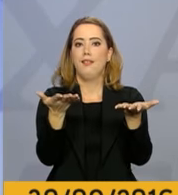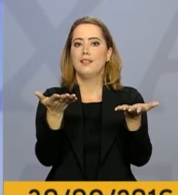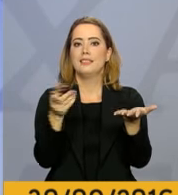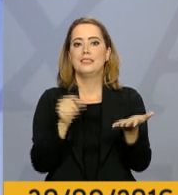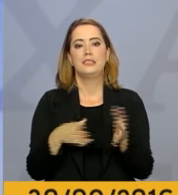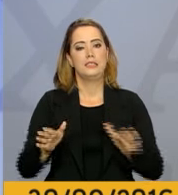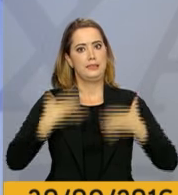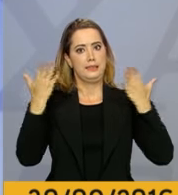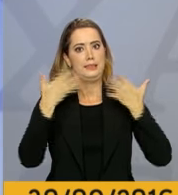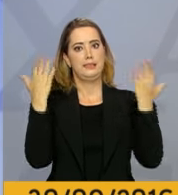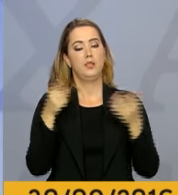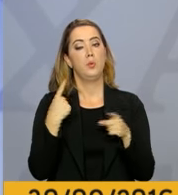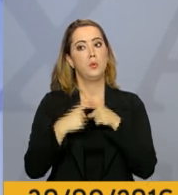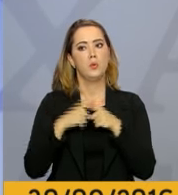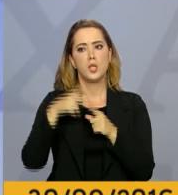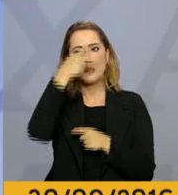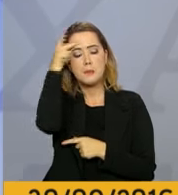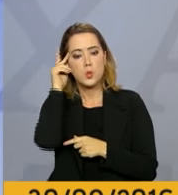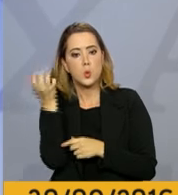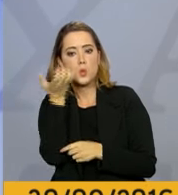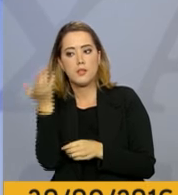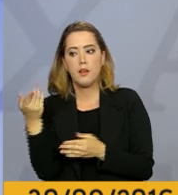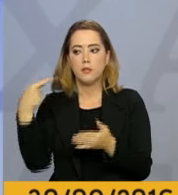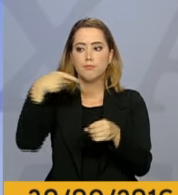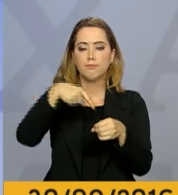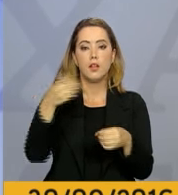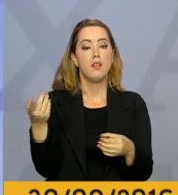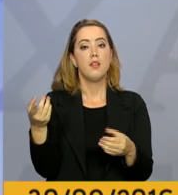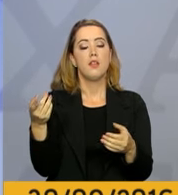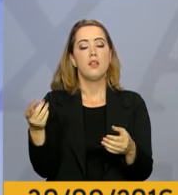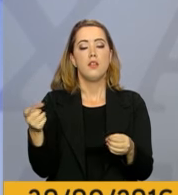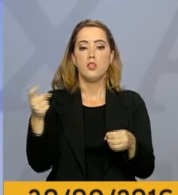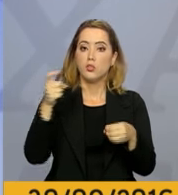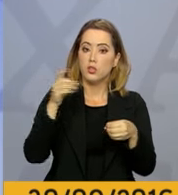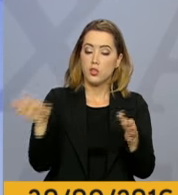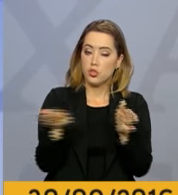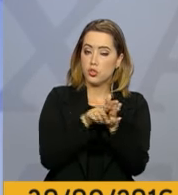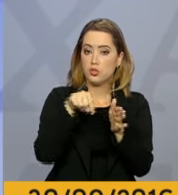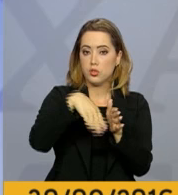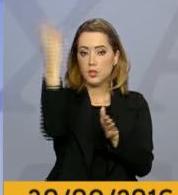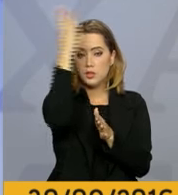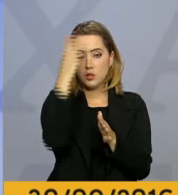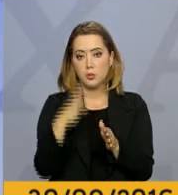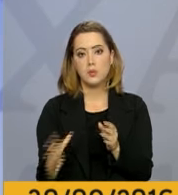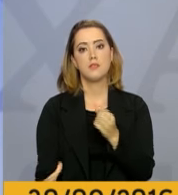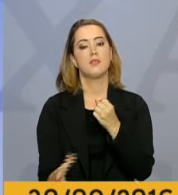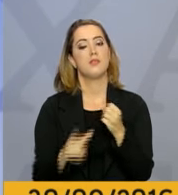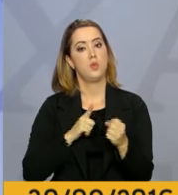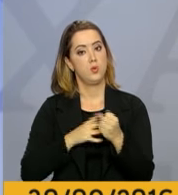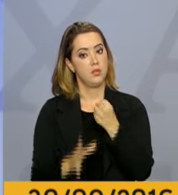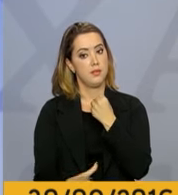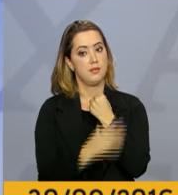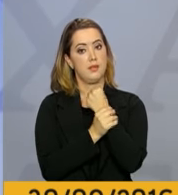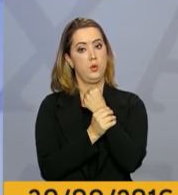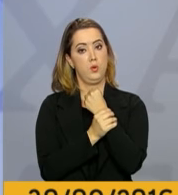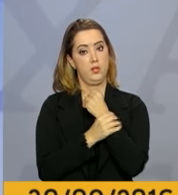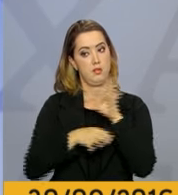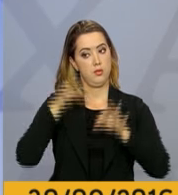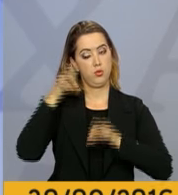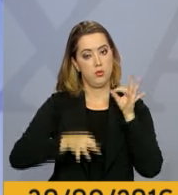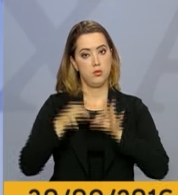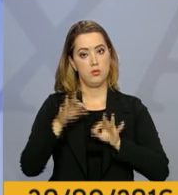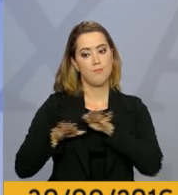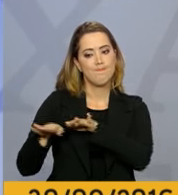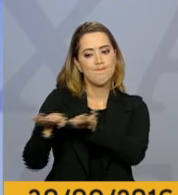todos querem vir para o Brasil para investir. O que eles querem é segurança jurídica. O que eles querem é estabilidade política. E agora eles começam a